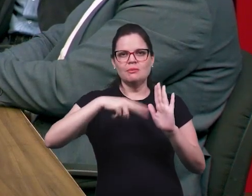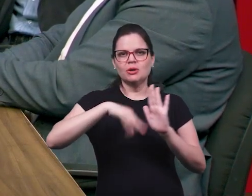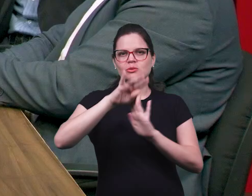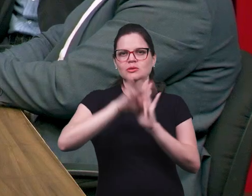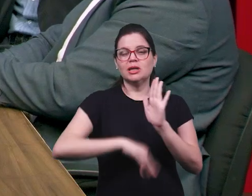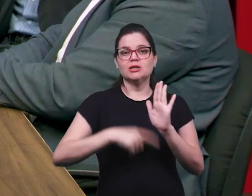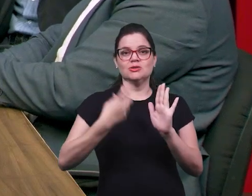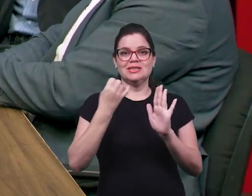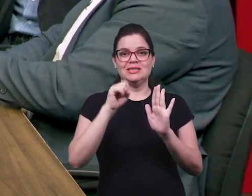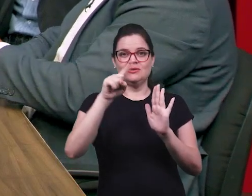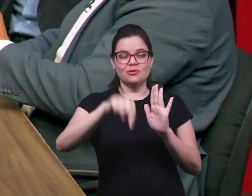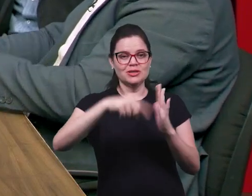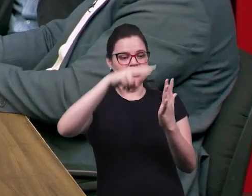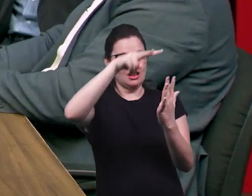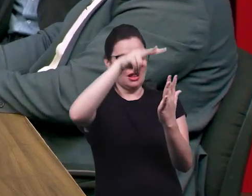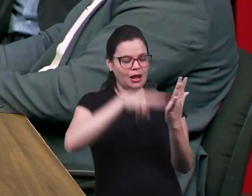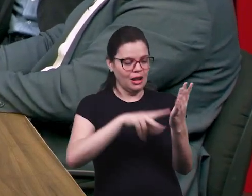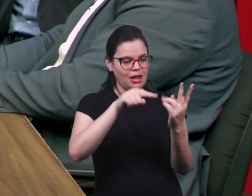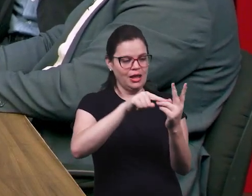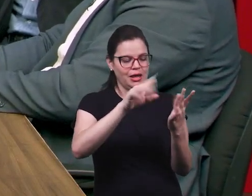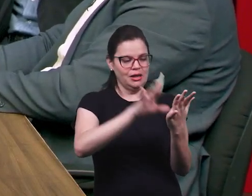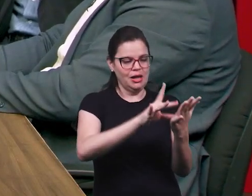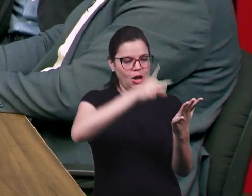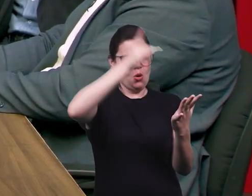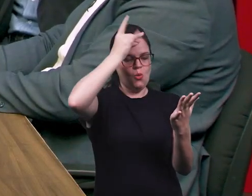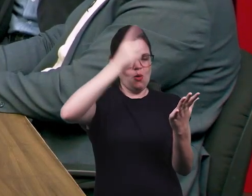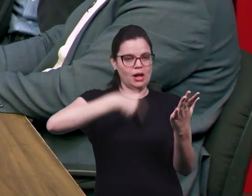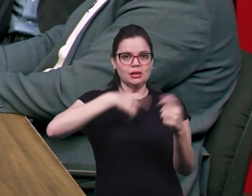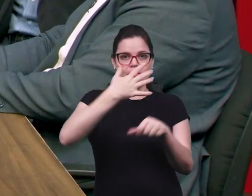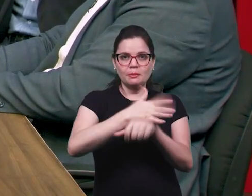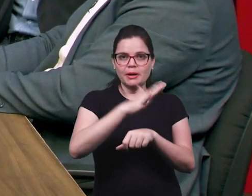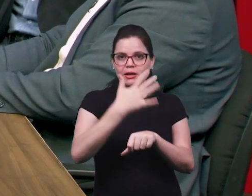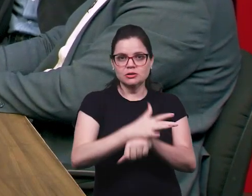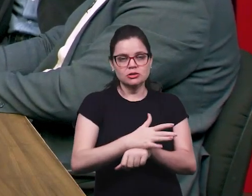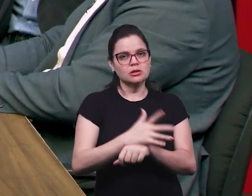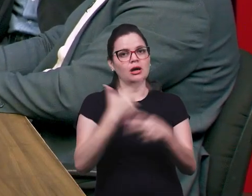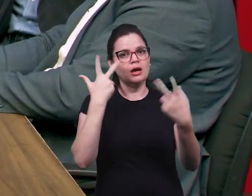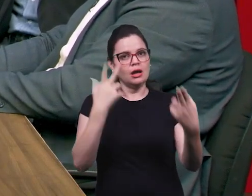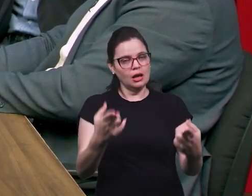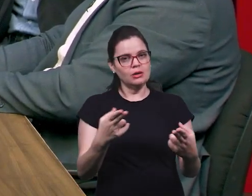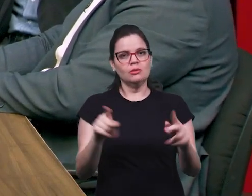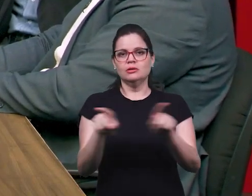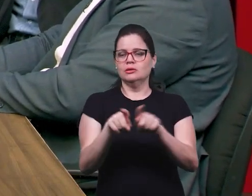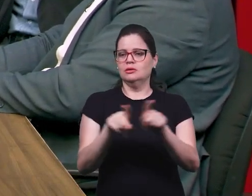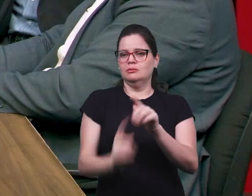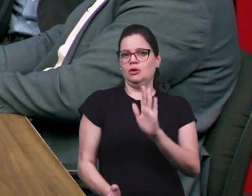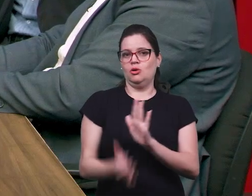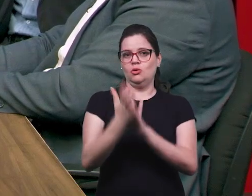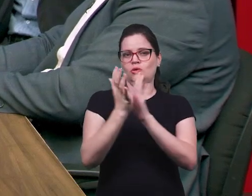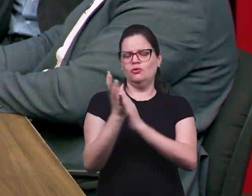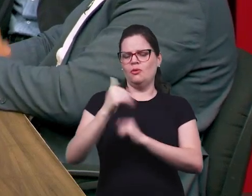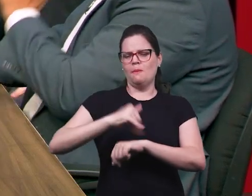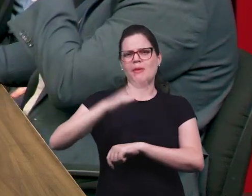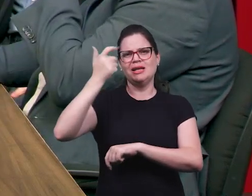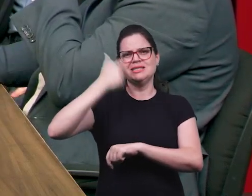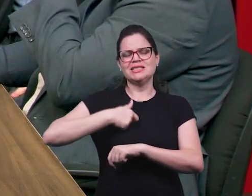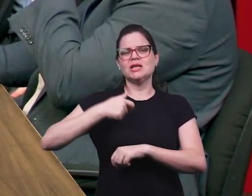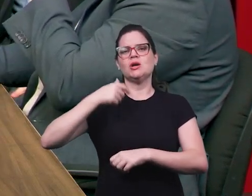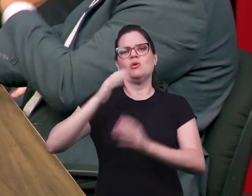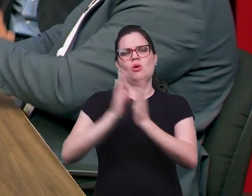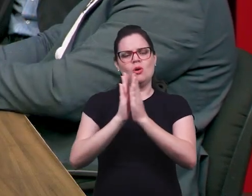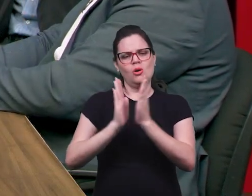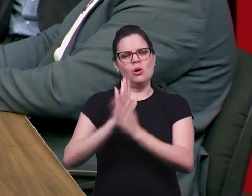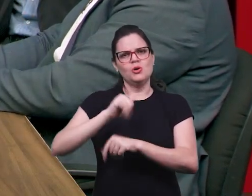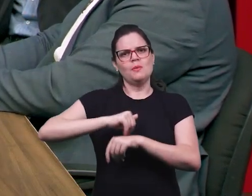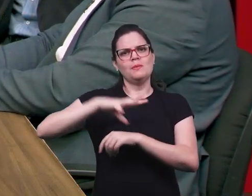que pratica, o que guarda, né? A palavra. Então, o louvor é assim também. Quanto mais nós praticamos, quanto mais nós buscamos, quanto